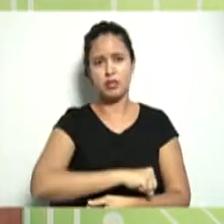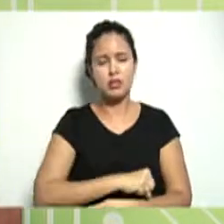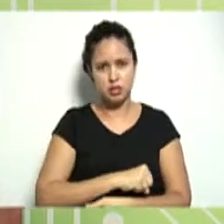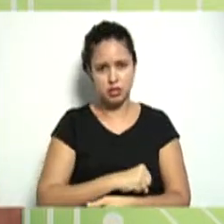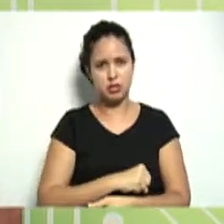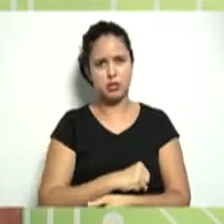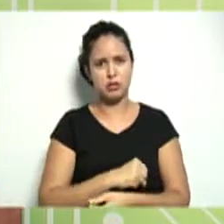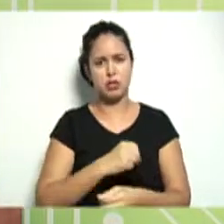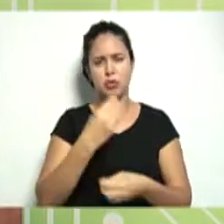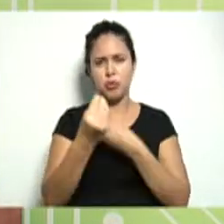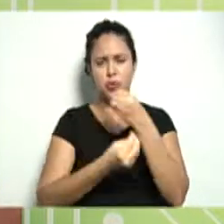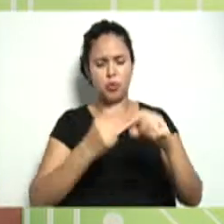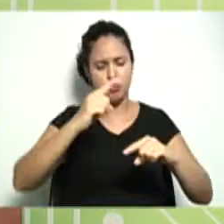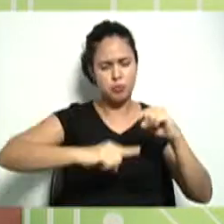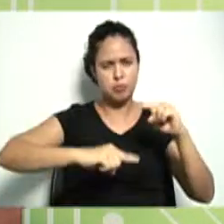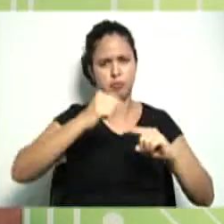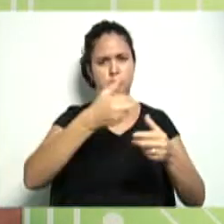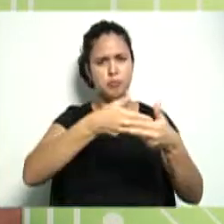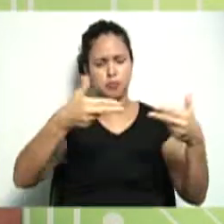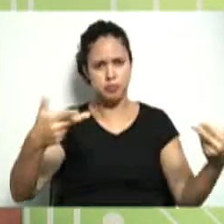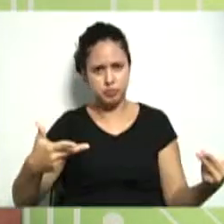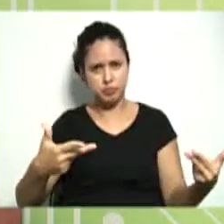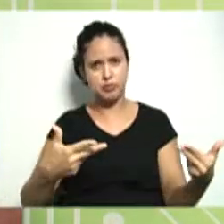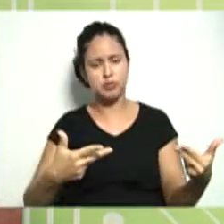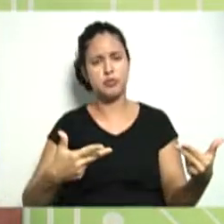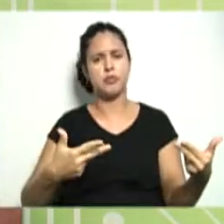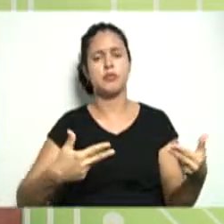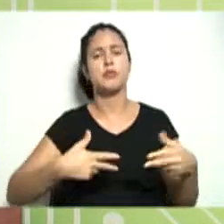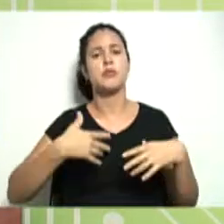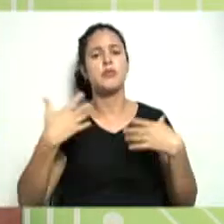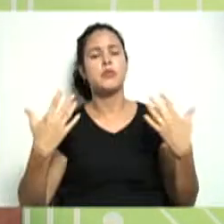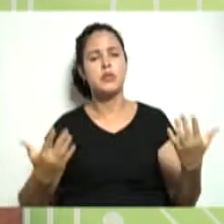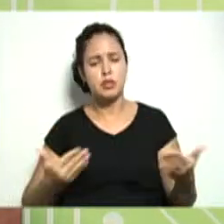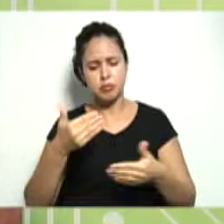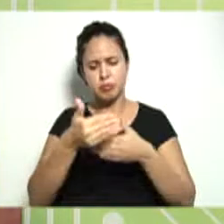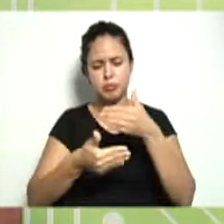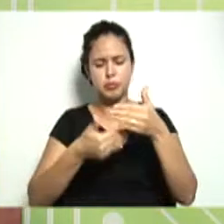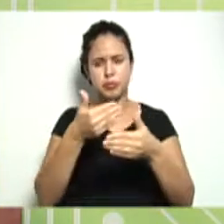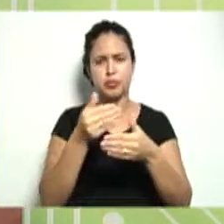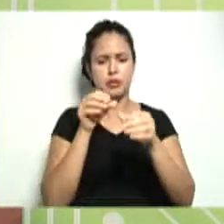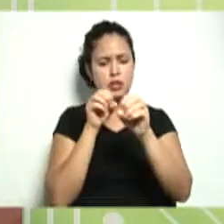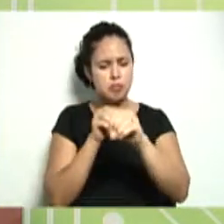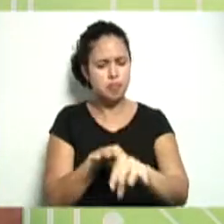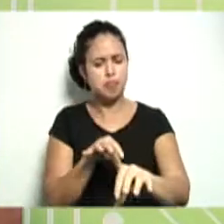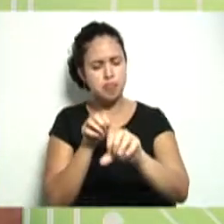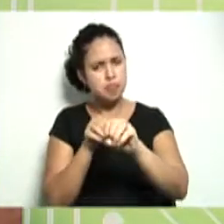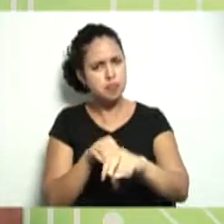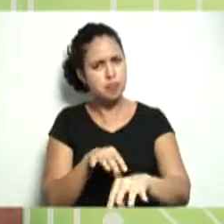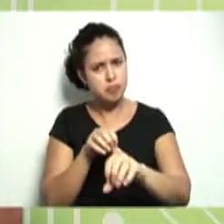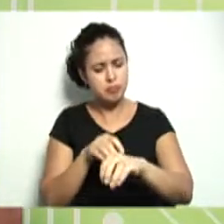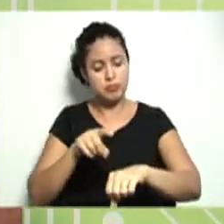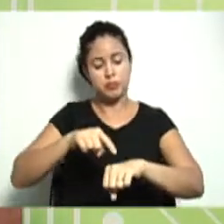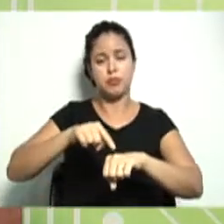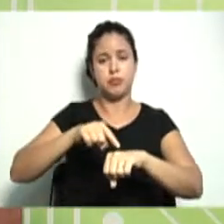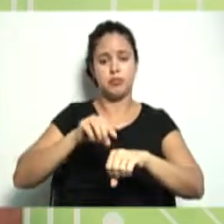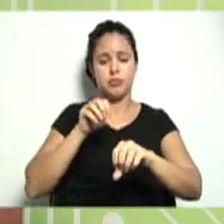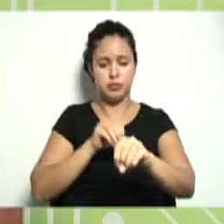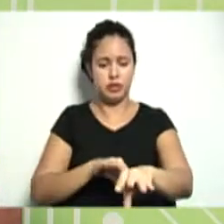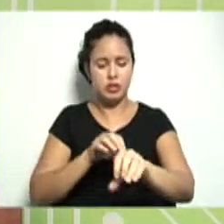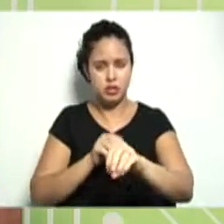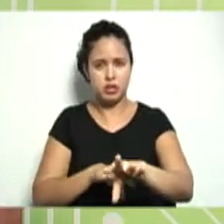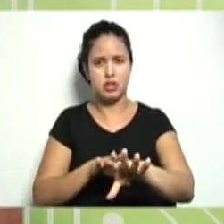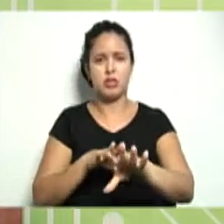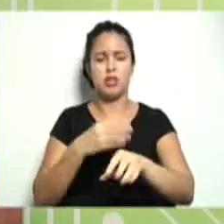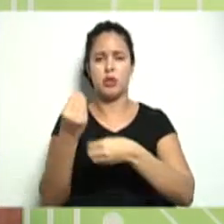essas ferramentas. Então, esse processo de ensinar a fazer algo,